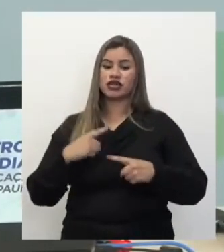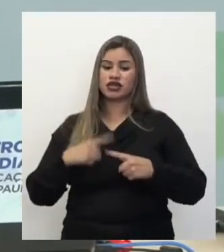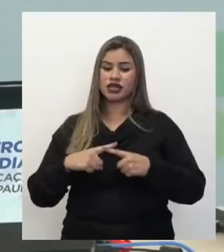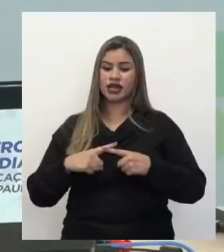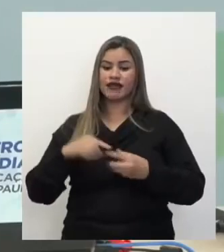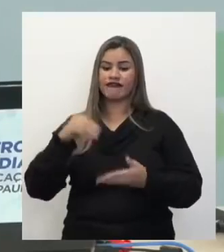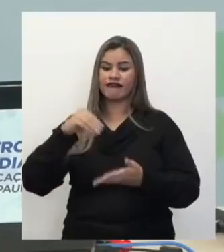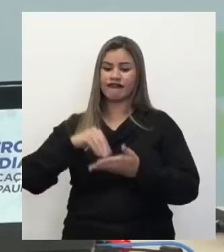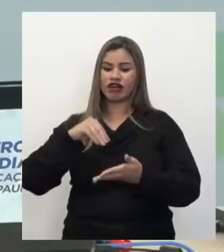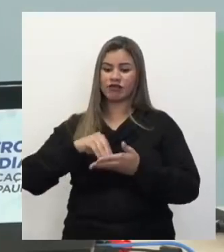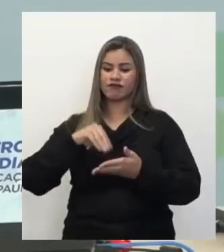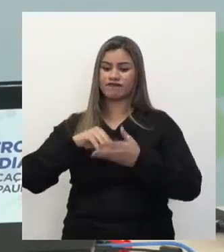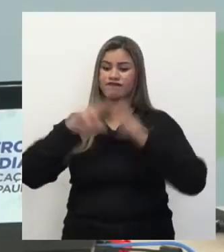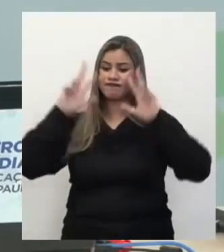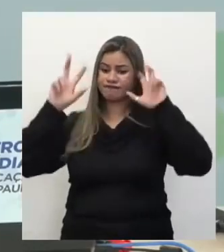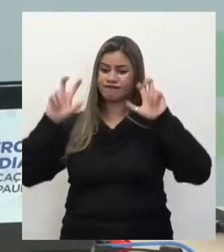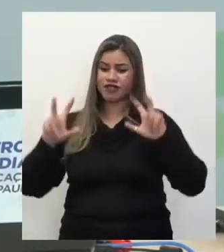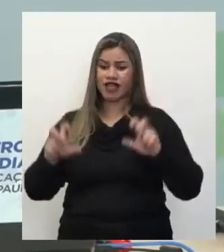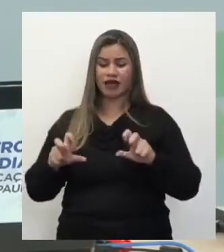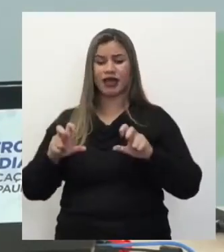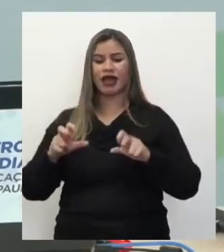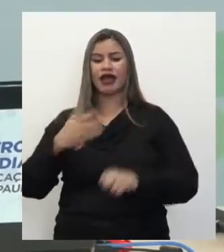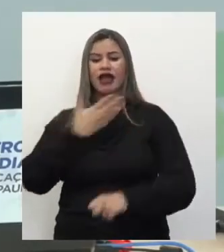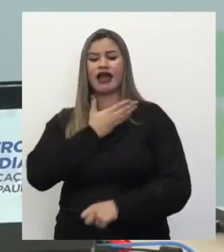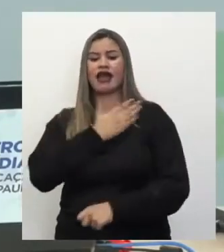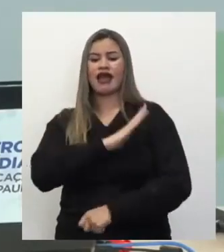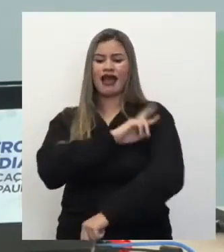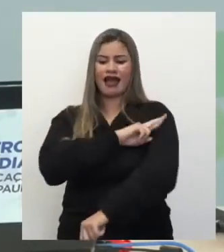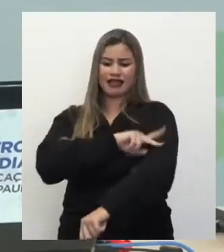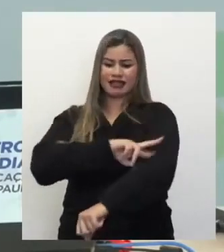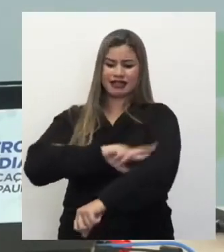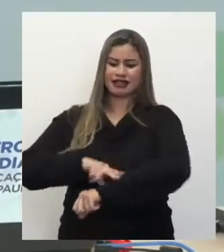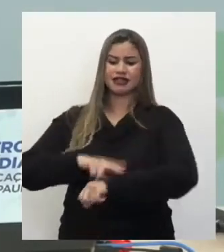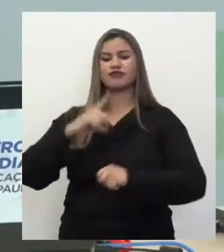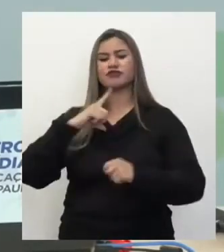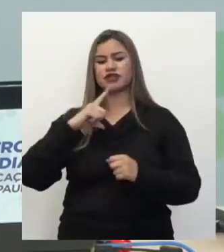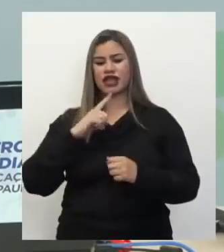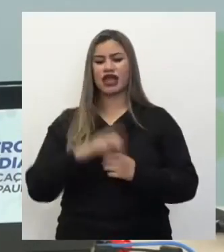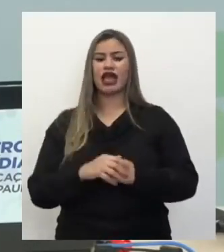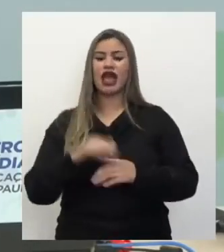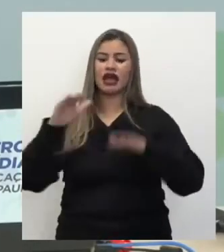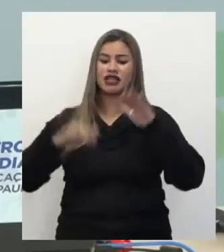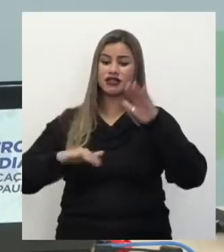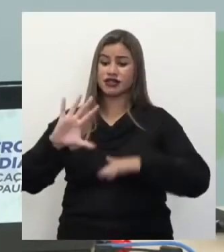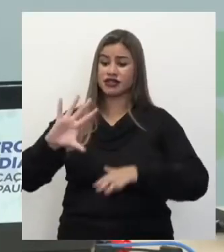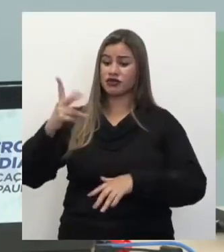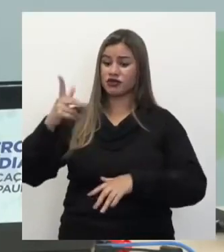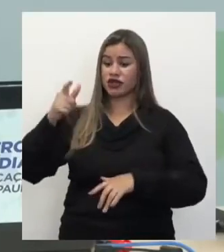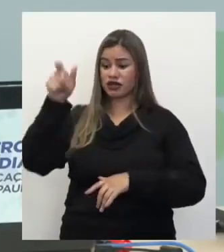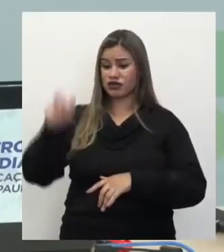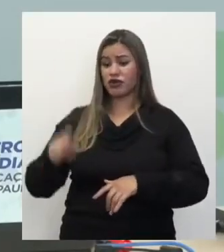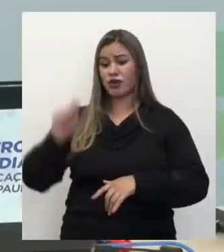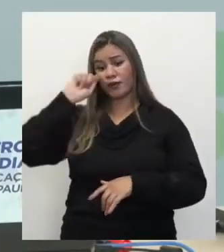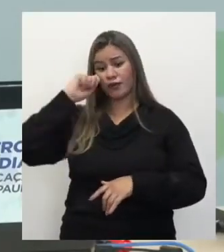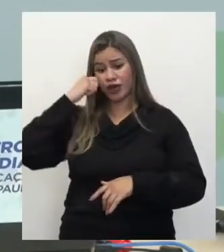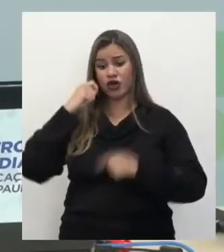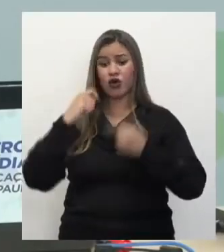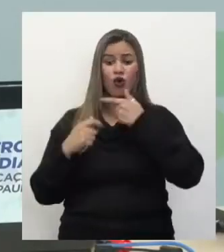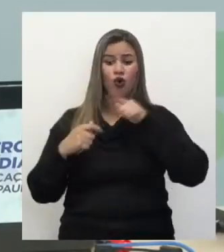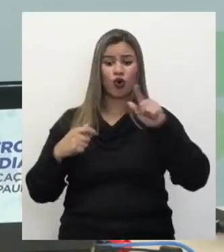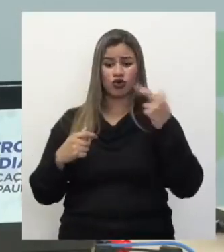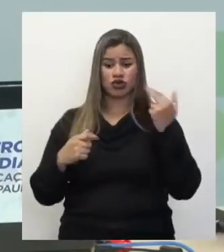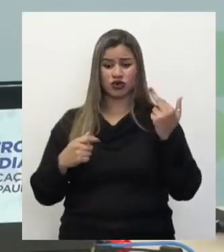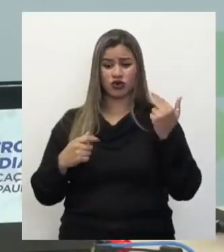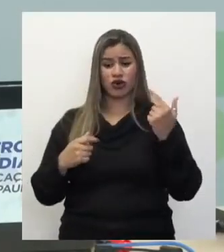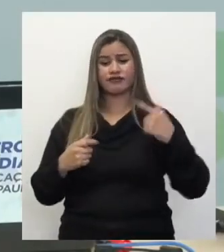ali o racismo, não tem como acontece com os negros, com outras etnias. E só para complementar, gente, olha só, a gente falando de